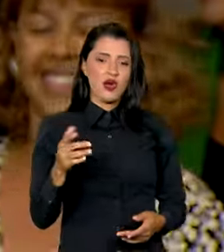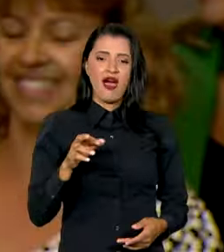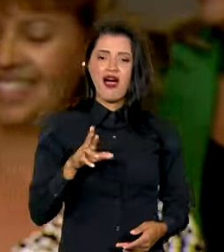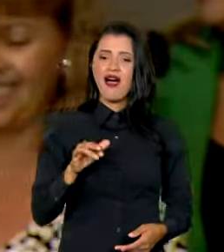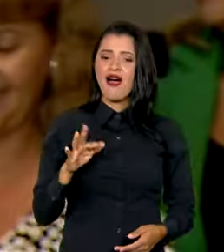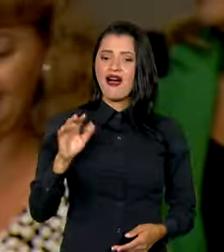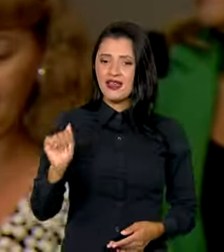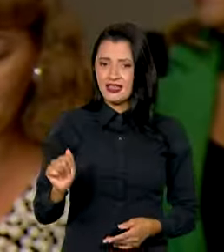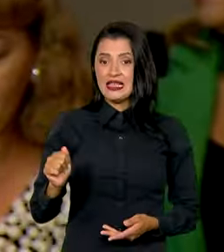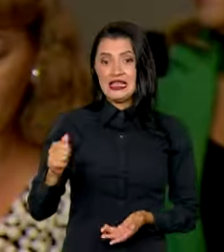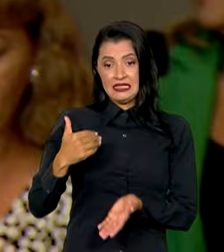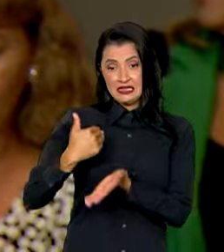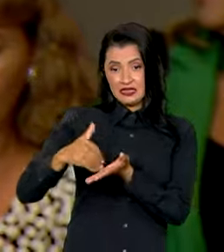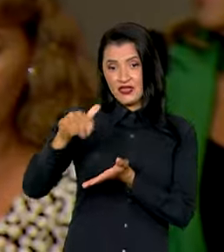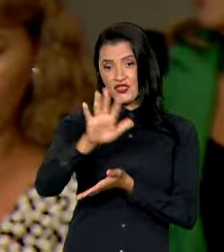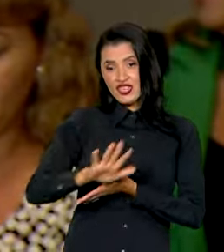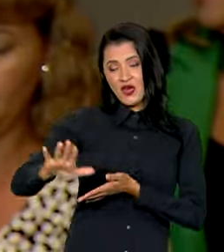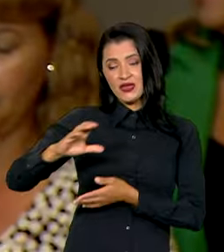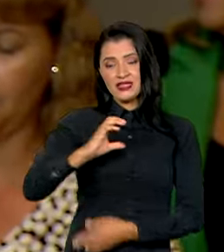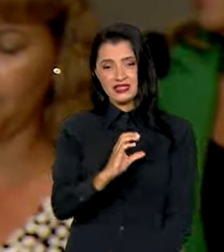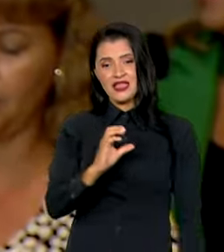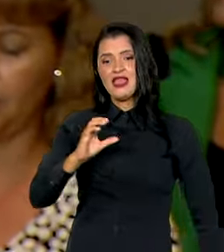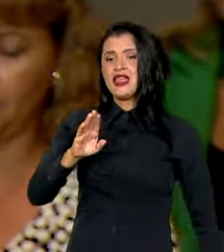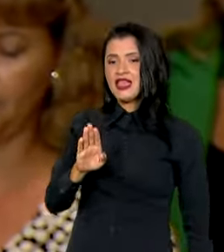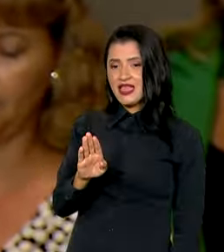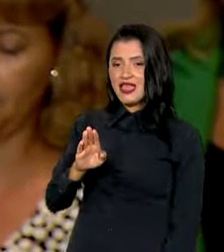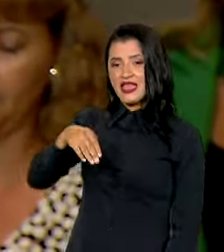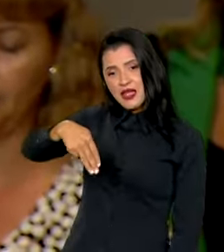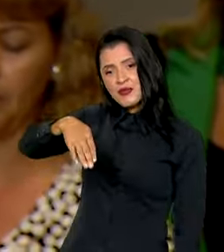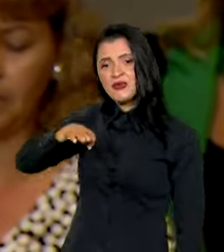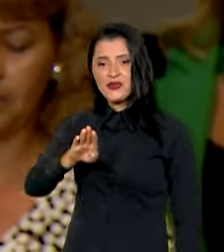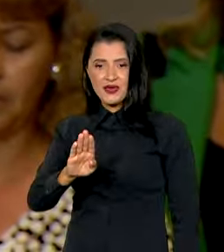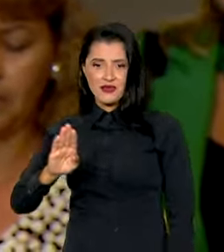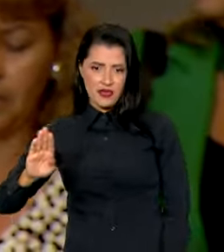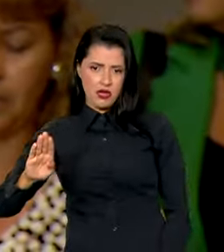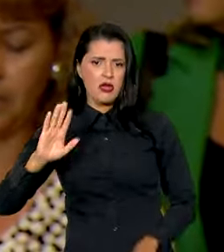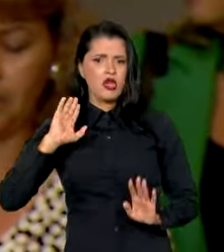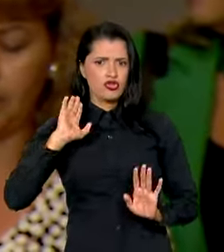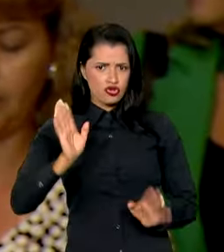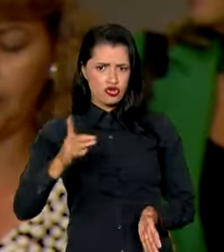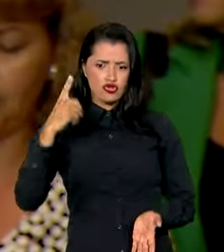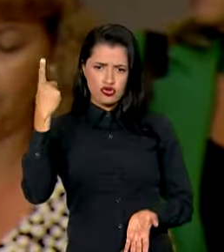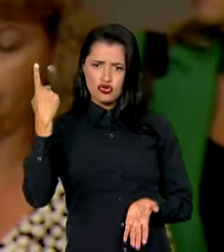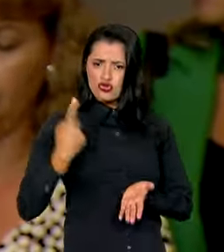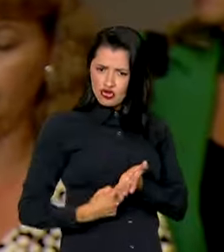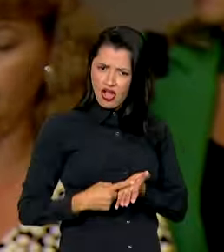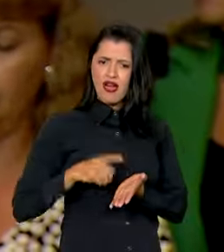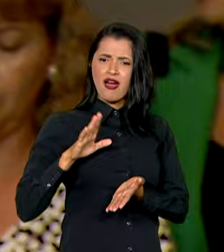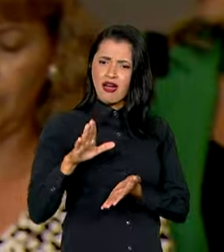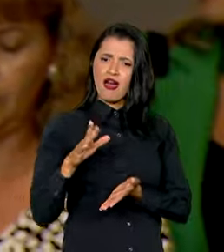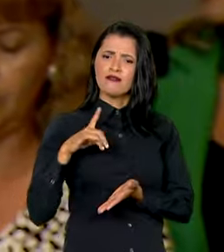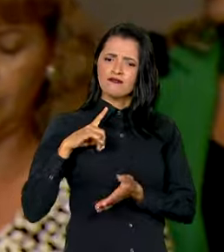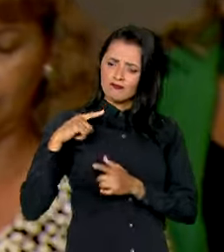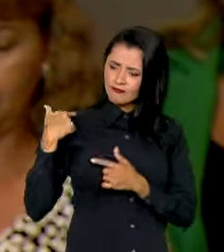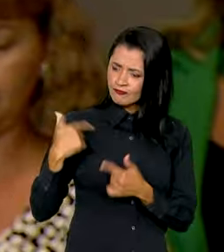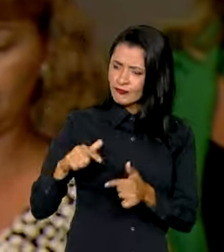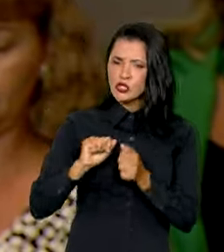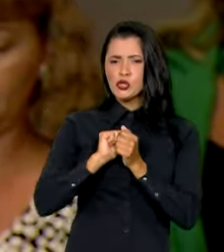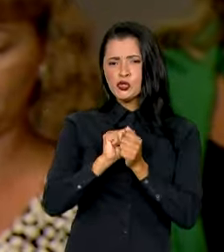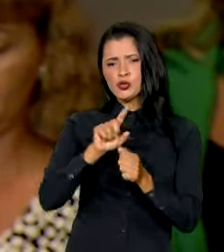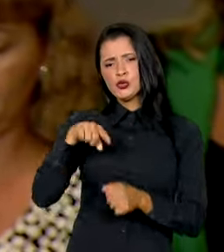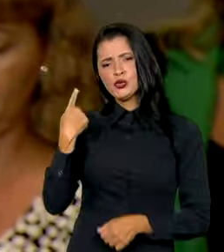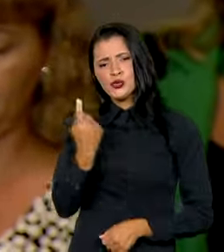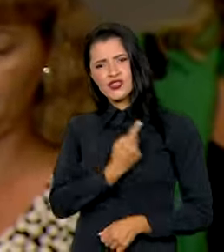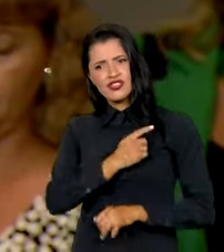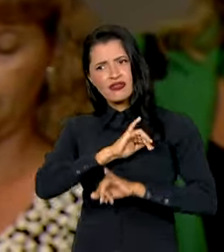Rappers, secretário-geral da CNBB, que a CNBB já firmou o compromisso de trabalhar conosco